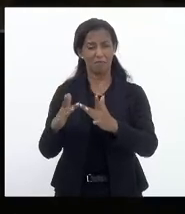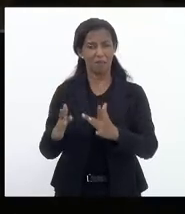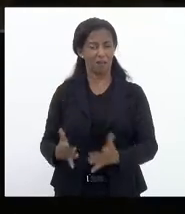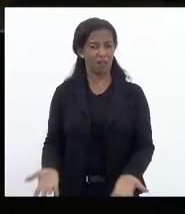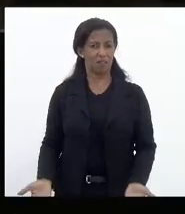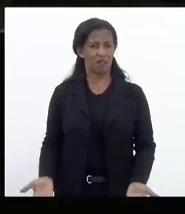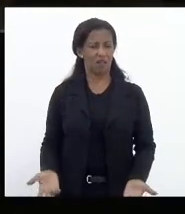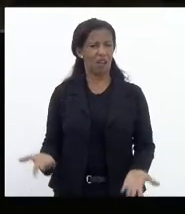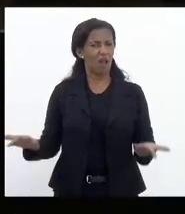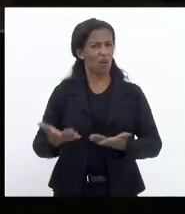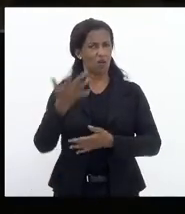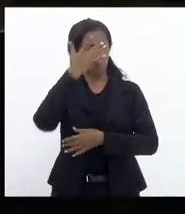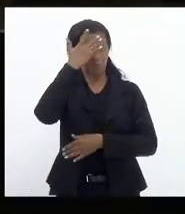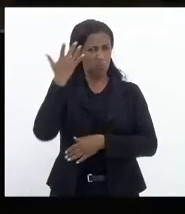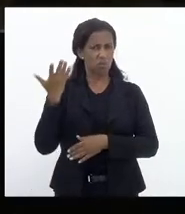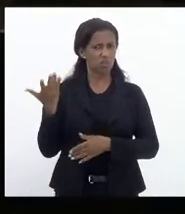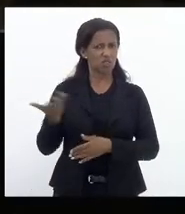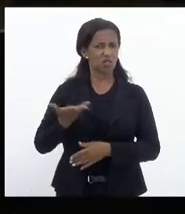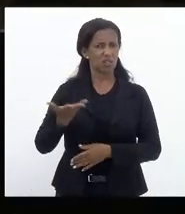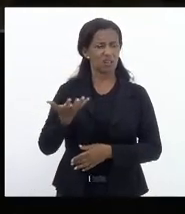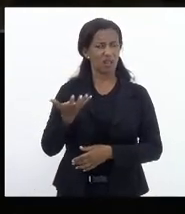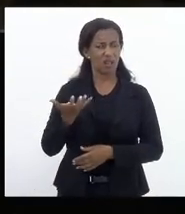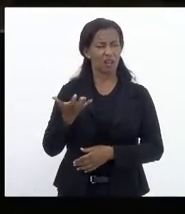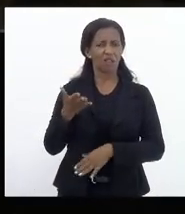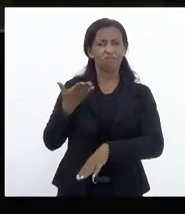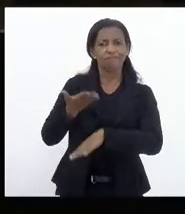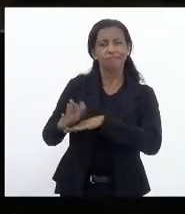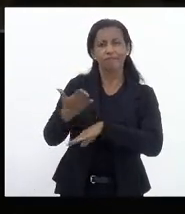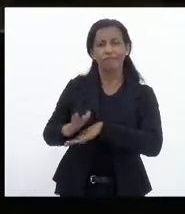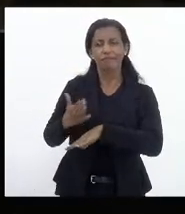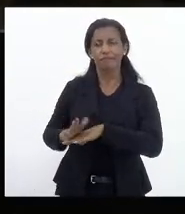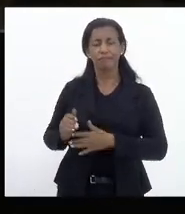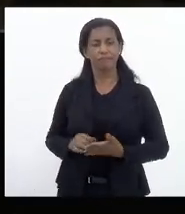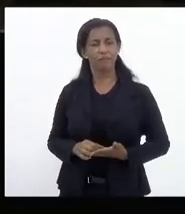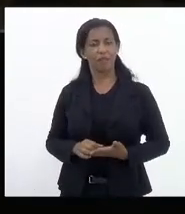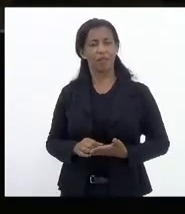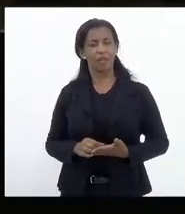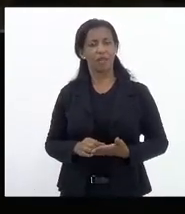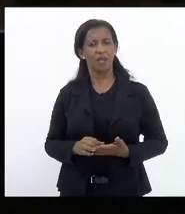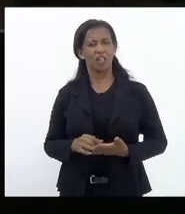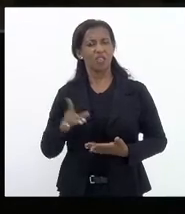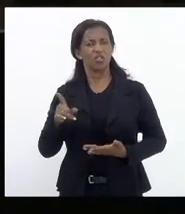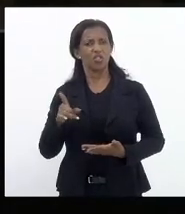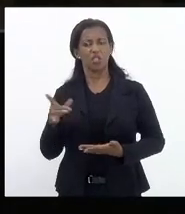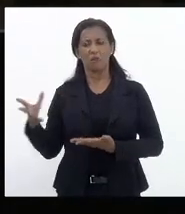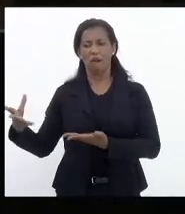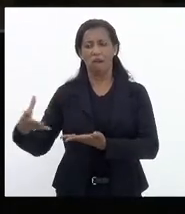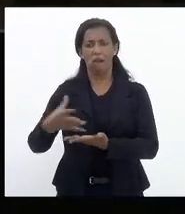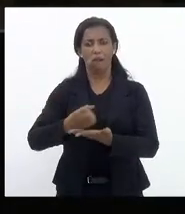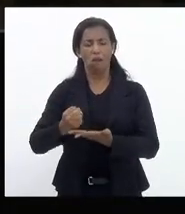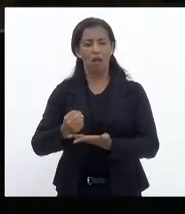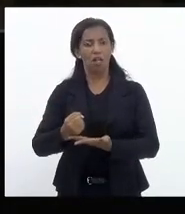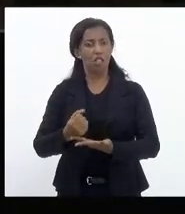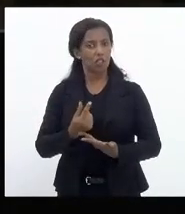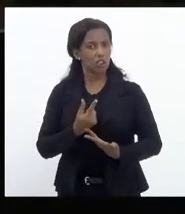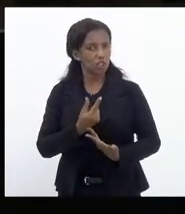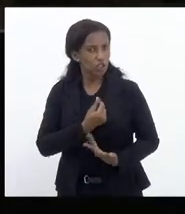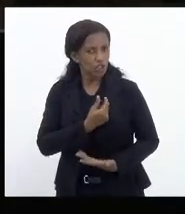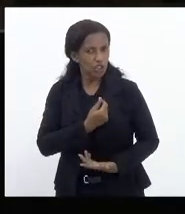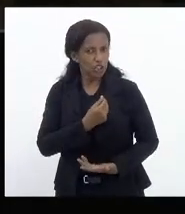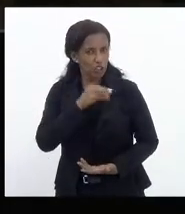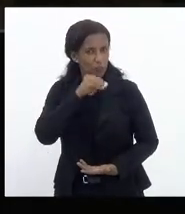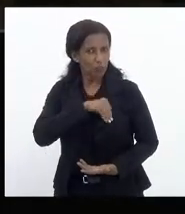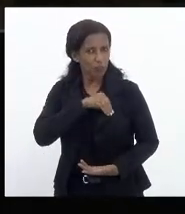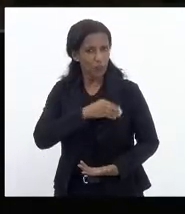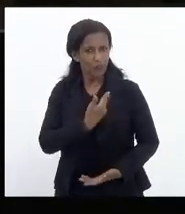que querem exercer o direito de se apropriar do dinheiro público e se